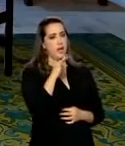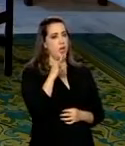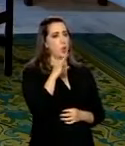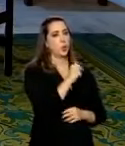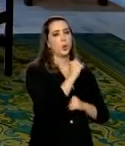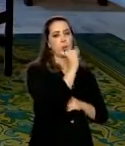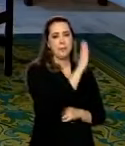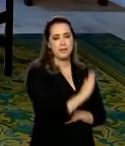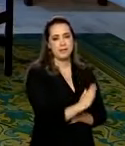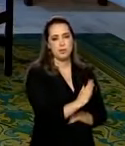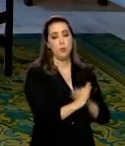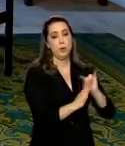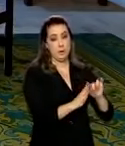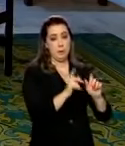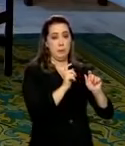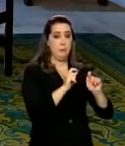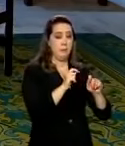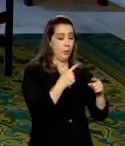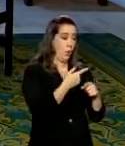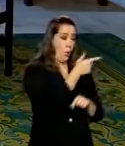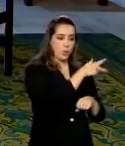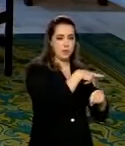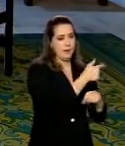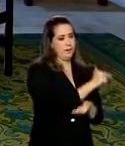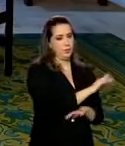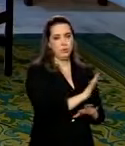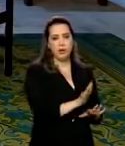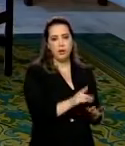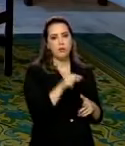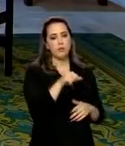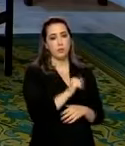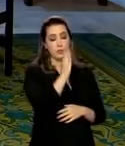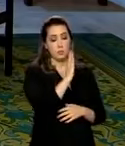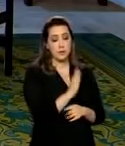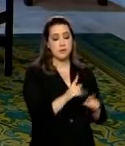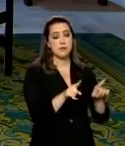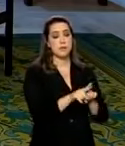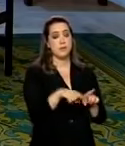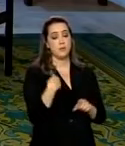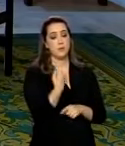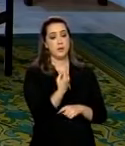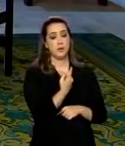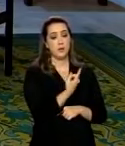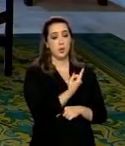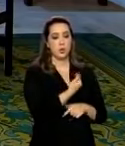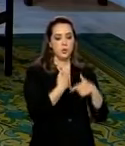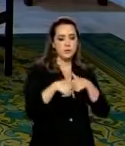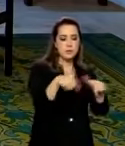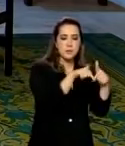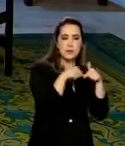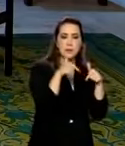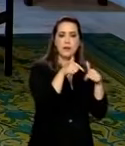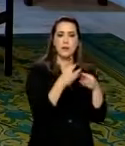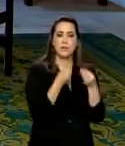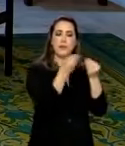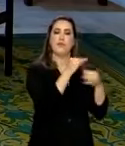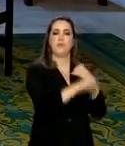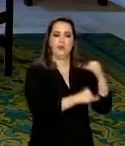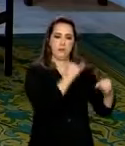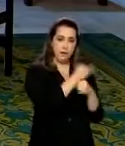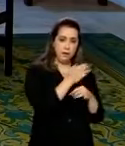todo o seu território. Mas estamos trabalhando nesse sentido. Nós tínhamos um satélite que era caríssimo para nós e não era utilizado.